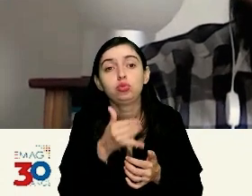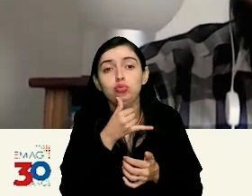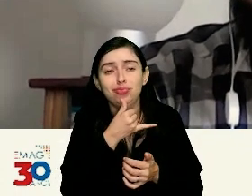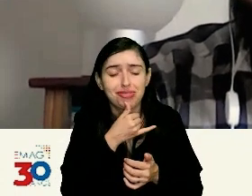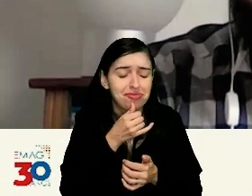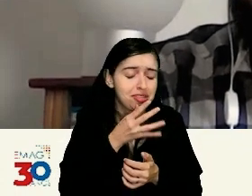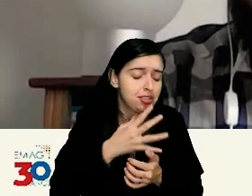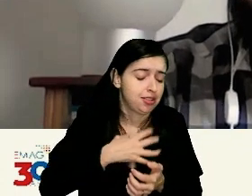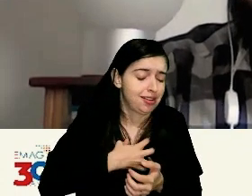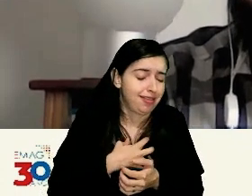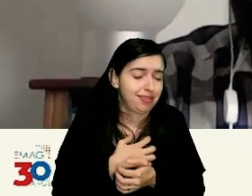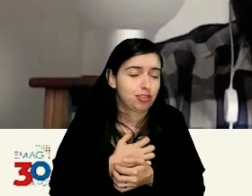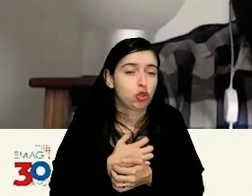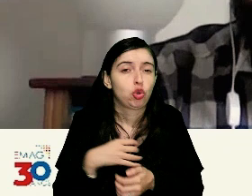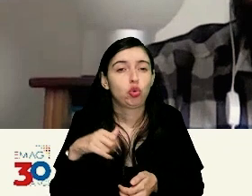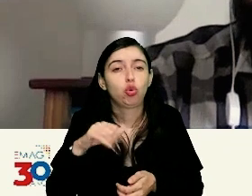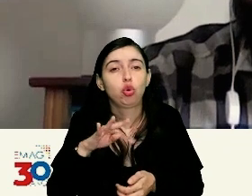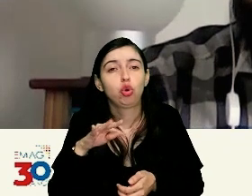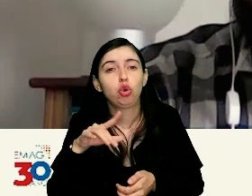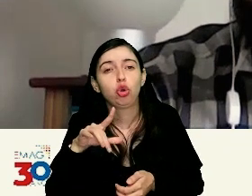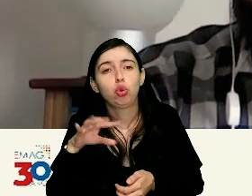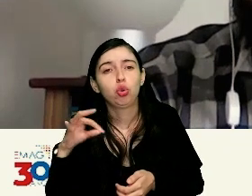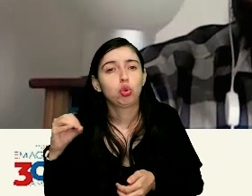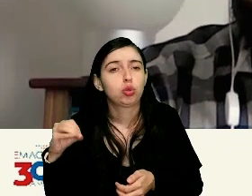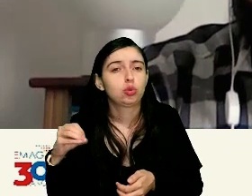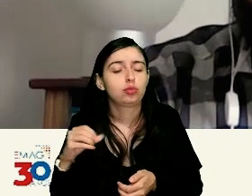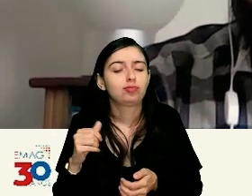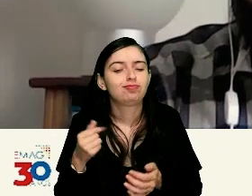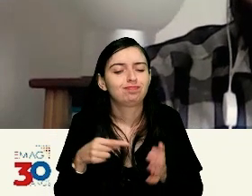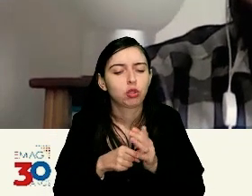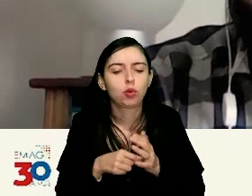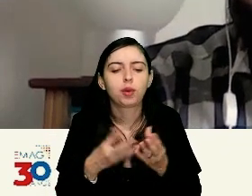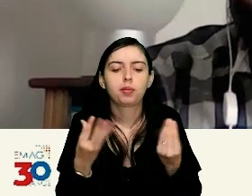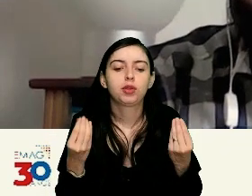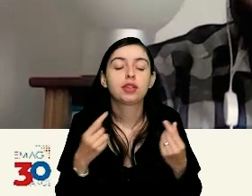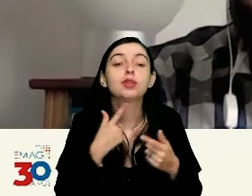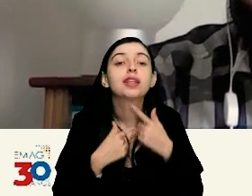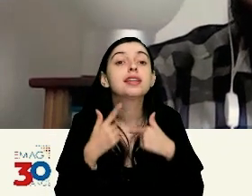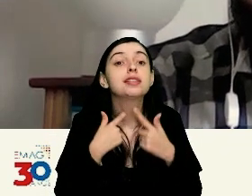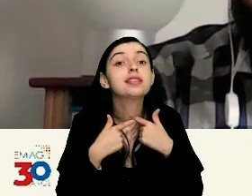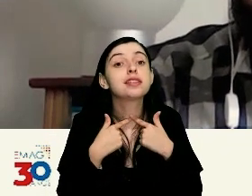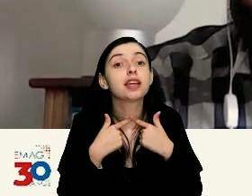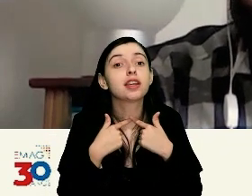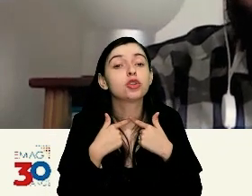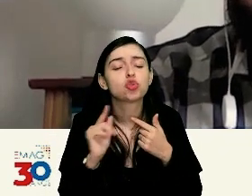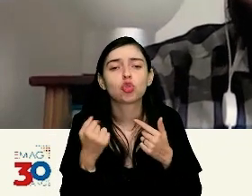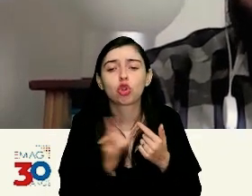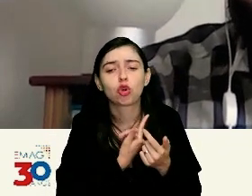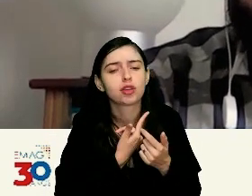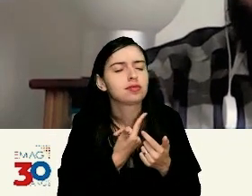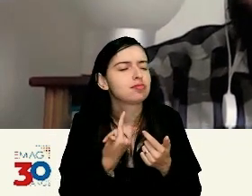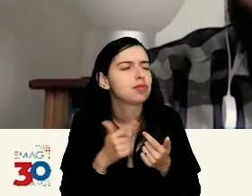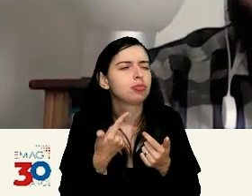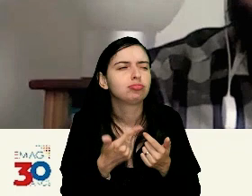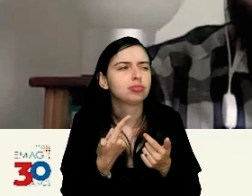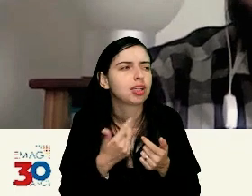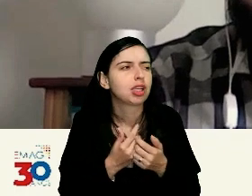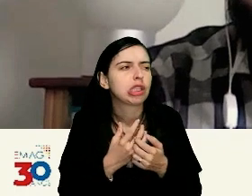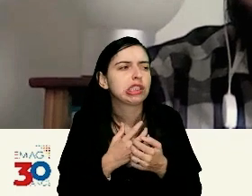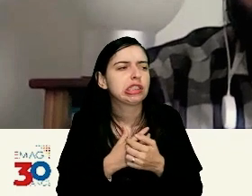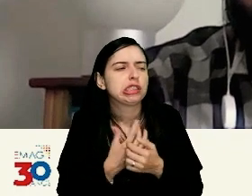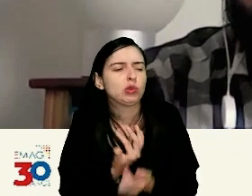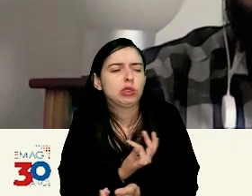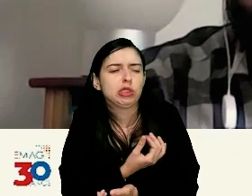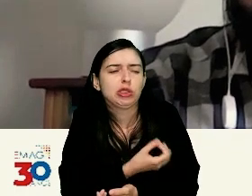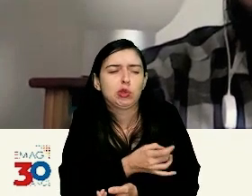sobre o luto, me toca muito, e eu desejo que a gente não tenha que sentir uma dor tão forte como foi a